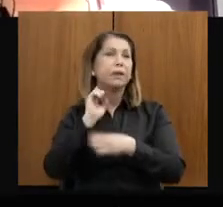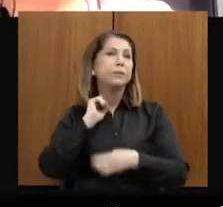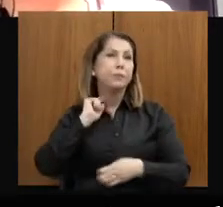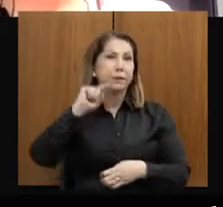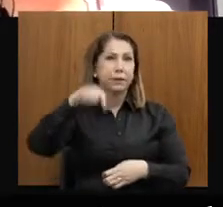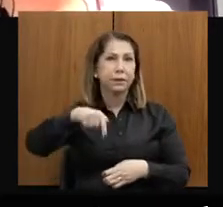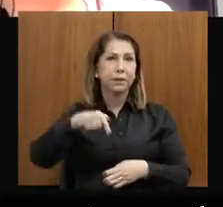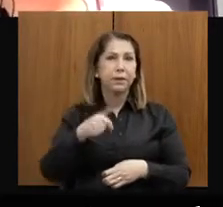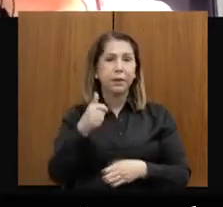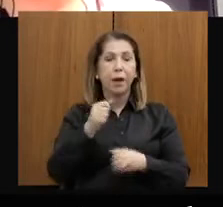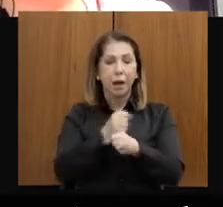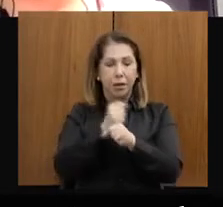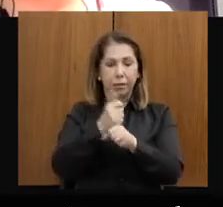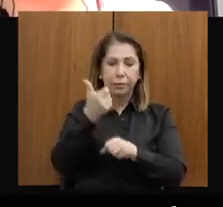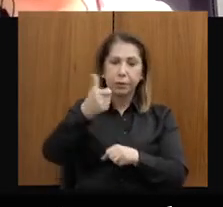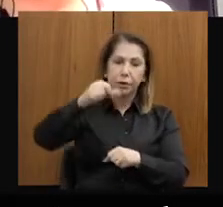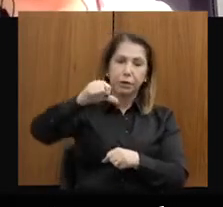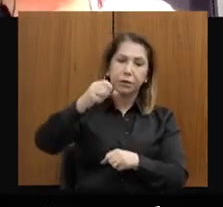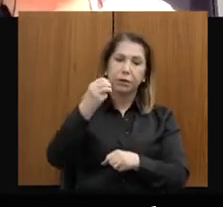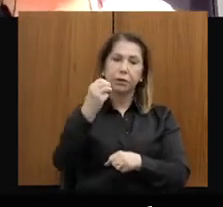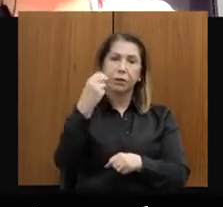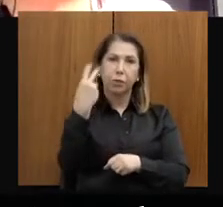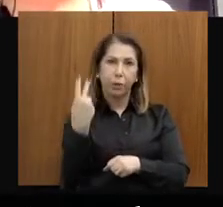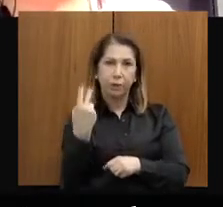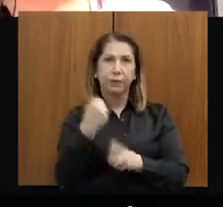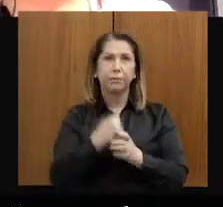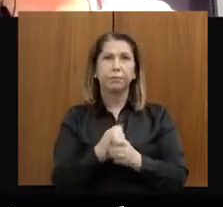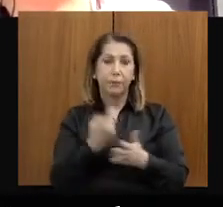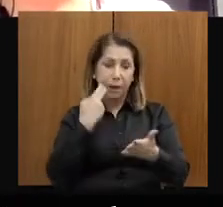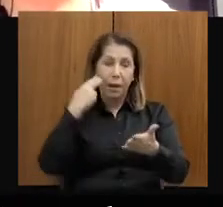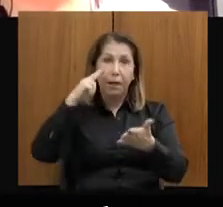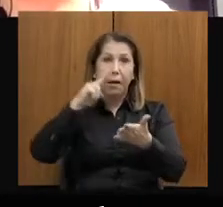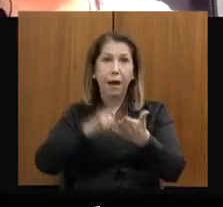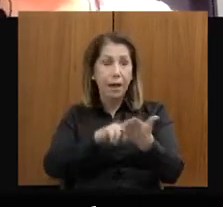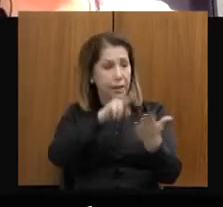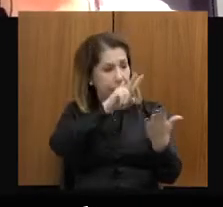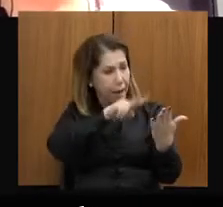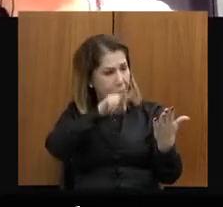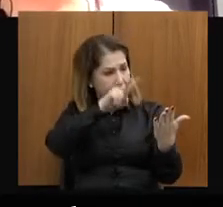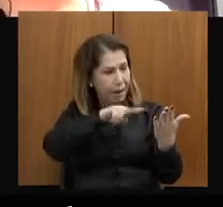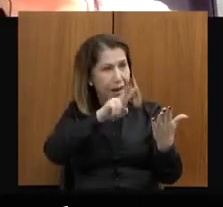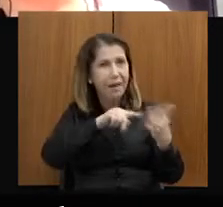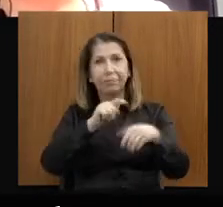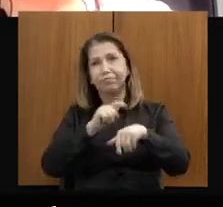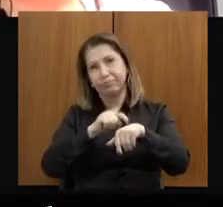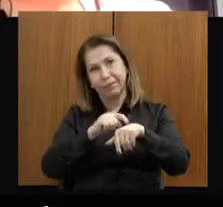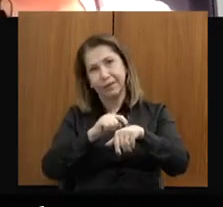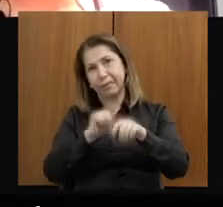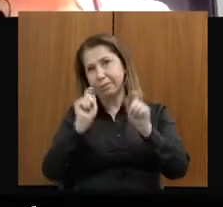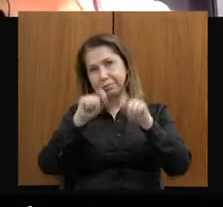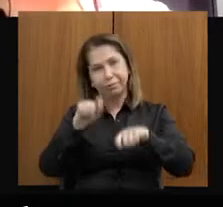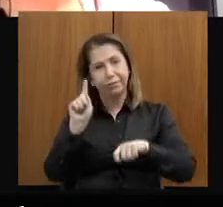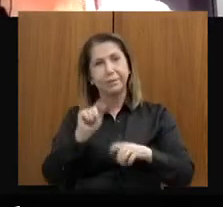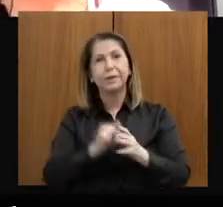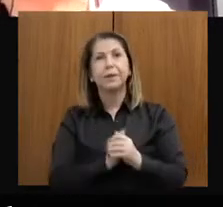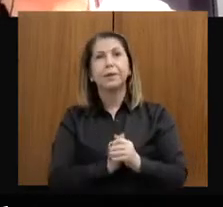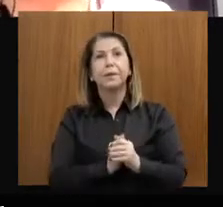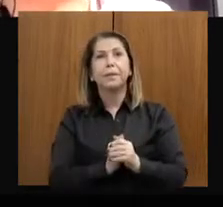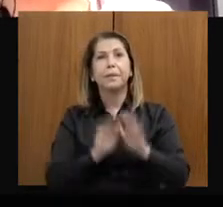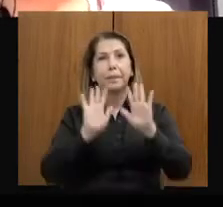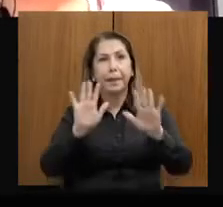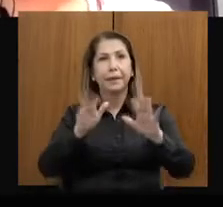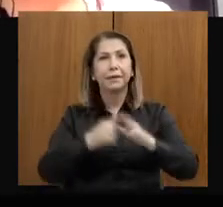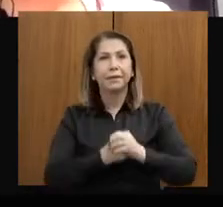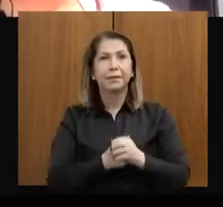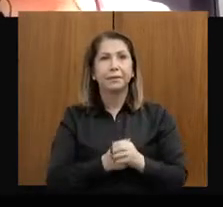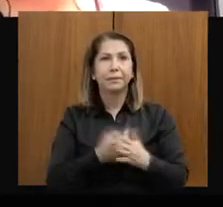Gerais em 1902 é uma carta não é possível ler nós não teremos tempo também para lê-la na íntegra Mas